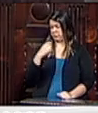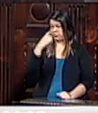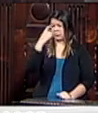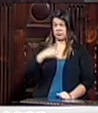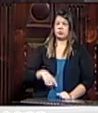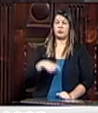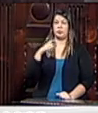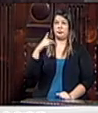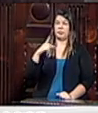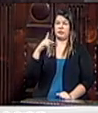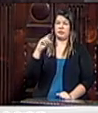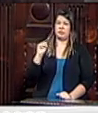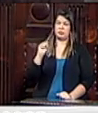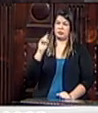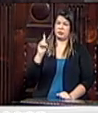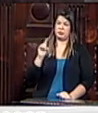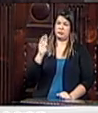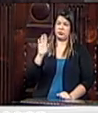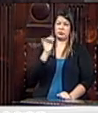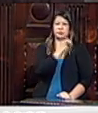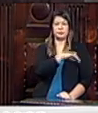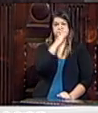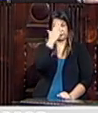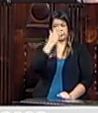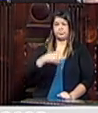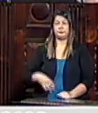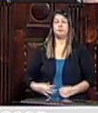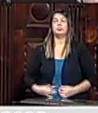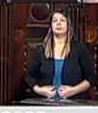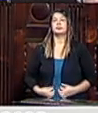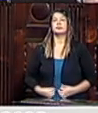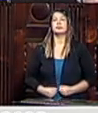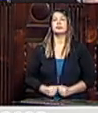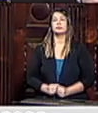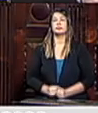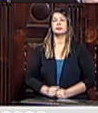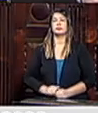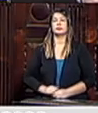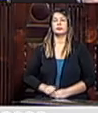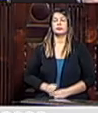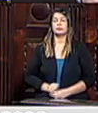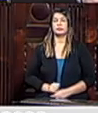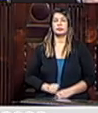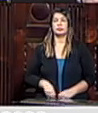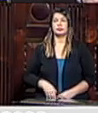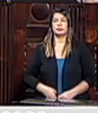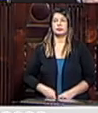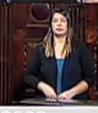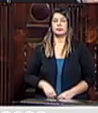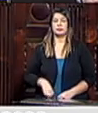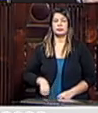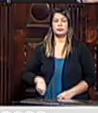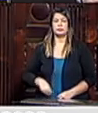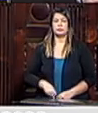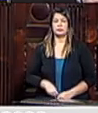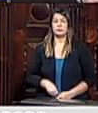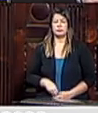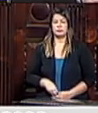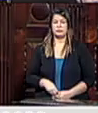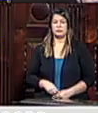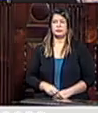PSDB do Estado do Rio de Janeiro. Muito obrigado, senhora presidente. Uma questão de ordem, presidente. Uma questão de